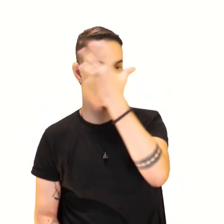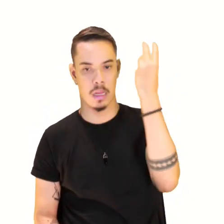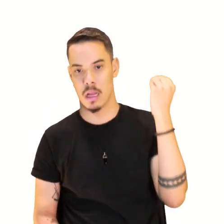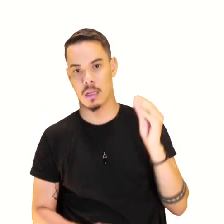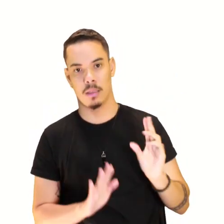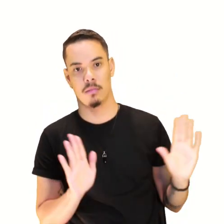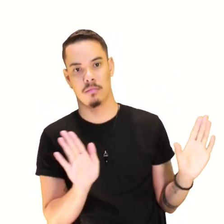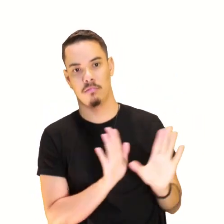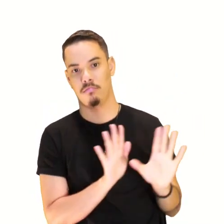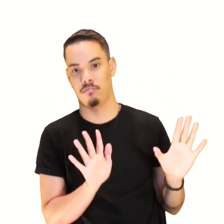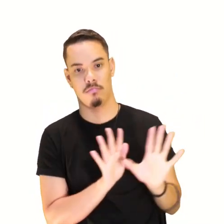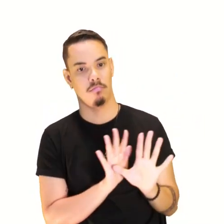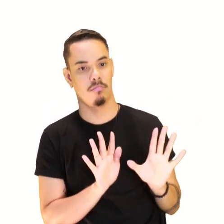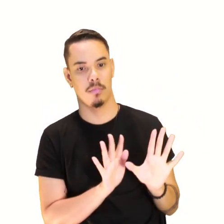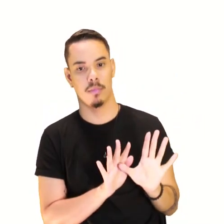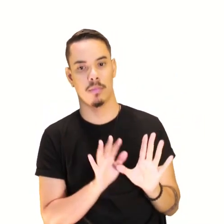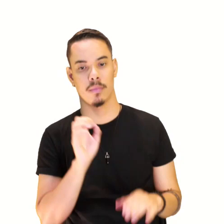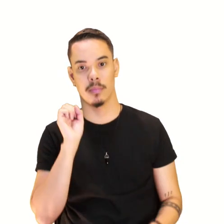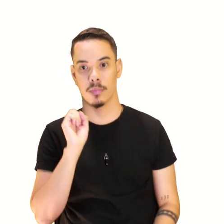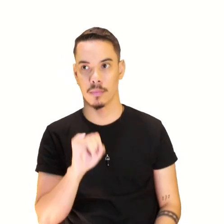agora a gente vai pensar assim ó